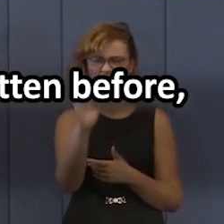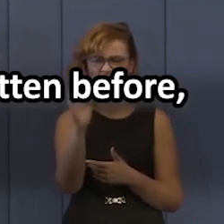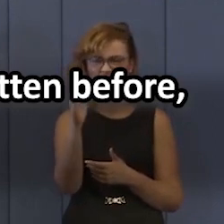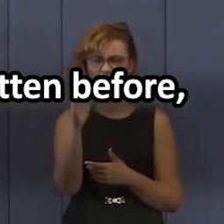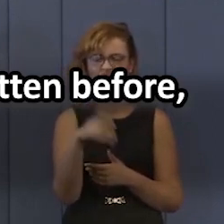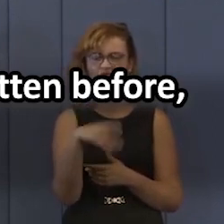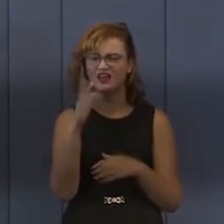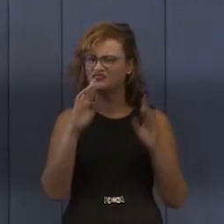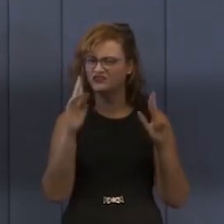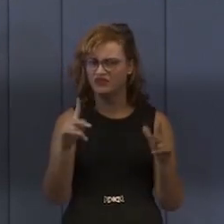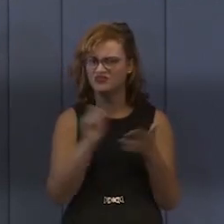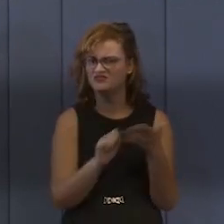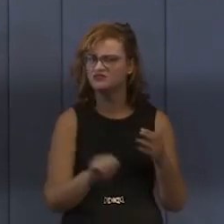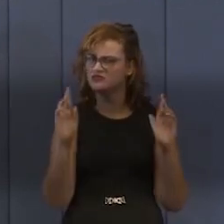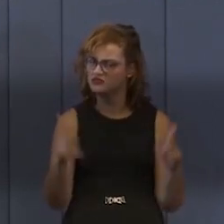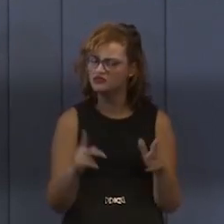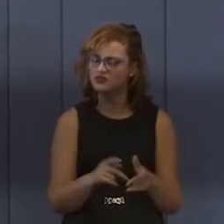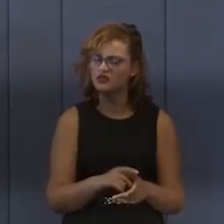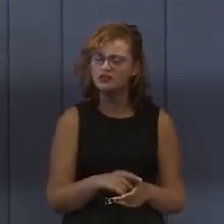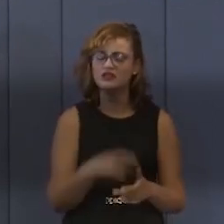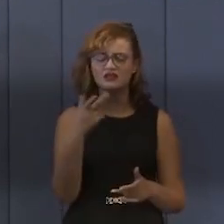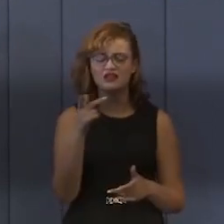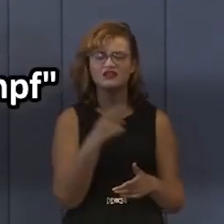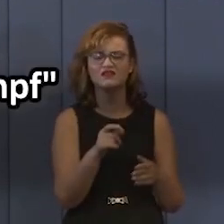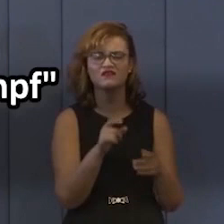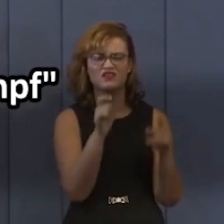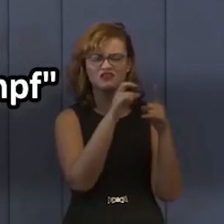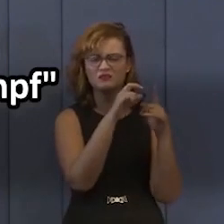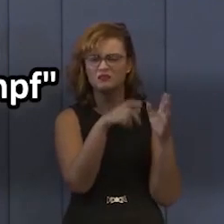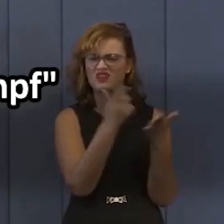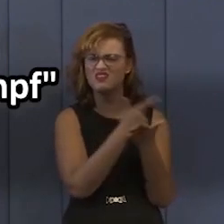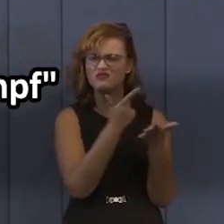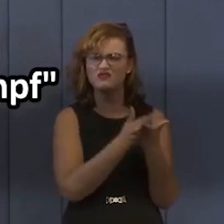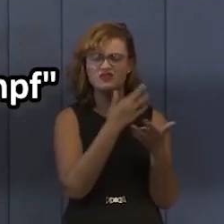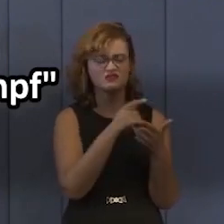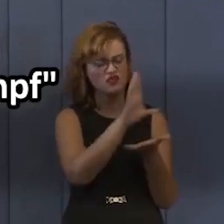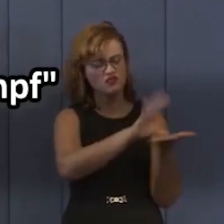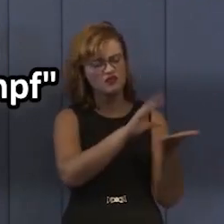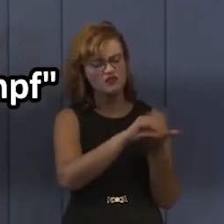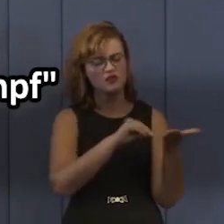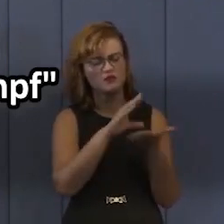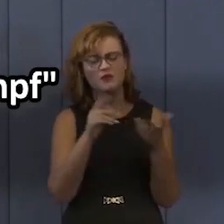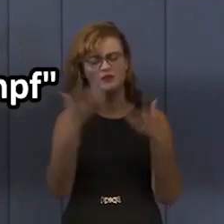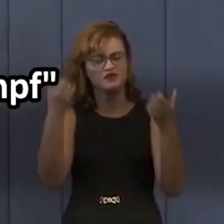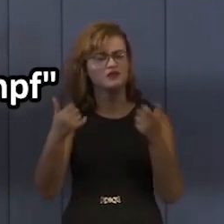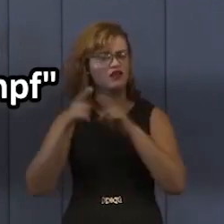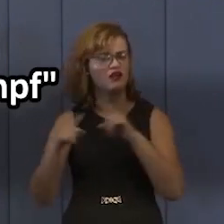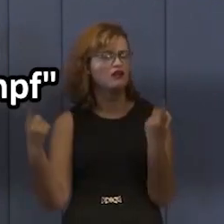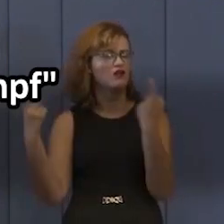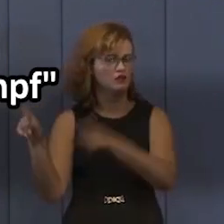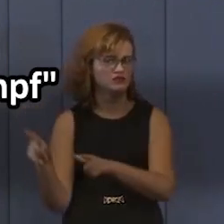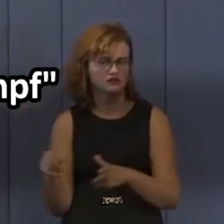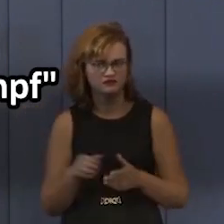do Mein Kampf. Não tem nada a ver. É exatamente o oposto. E ele extrai vários trechos do Mein Kampf